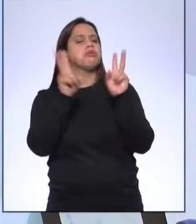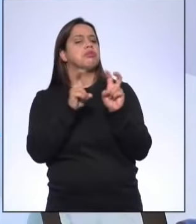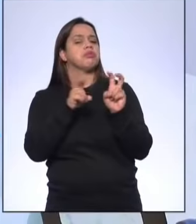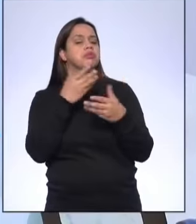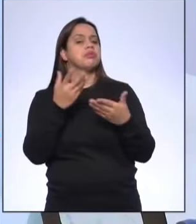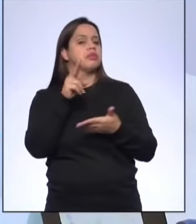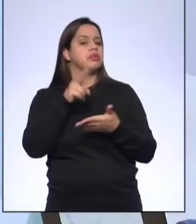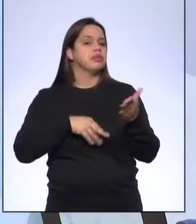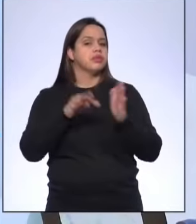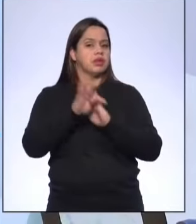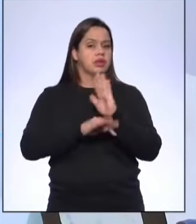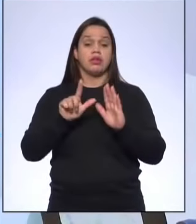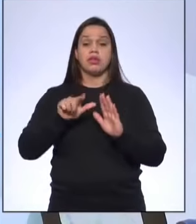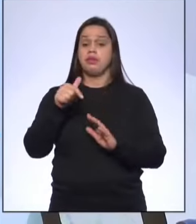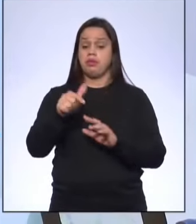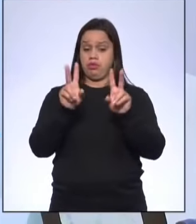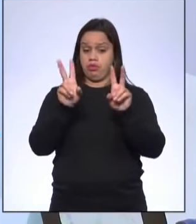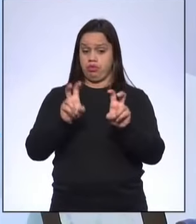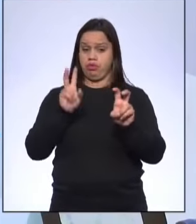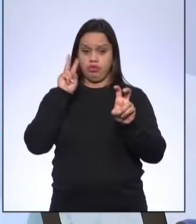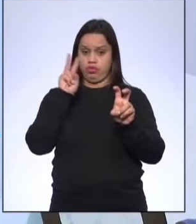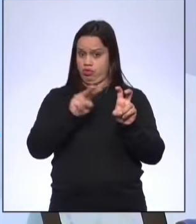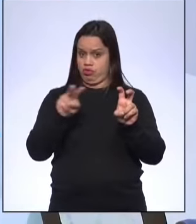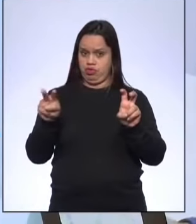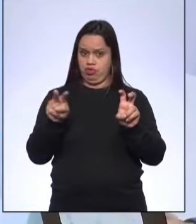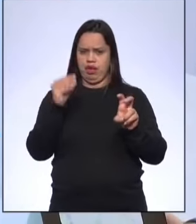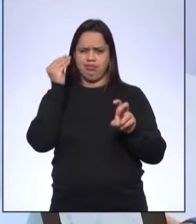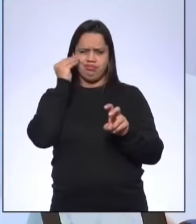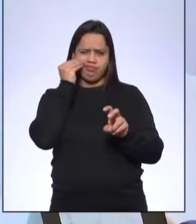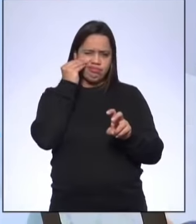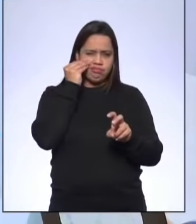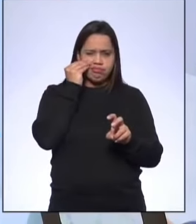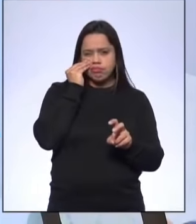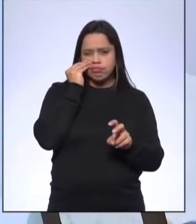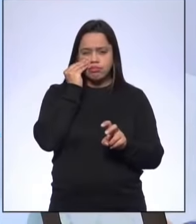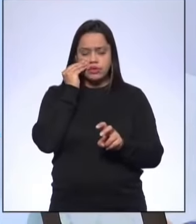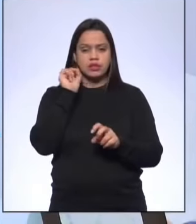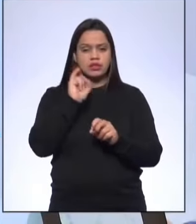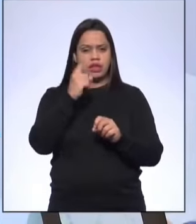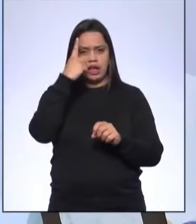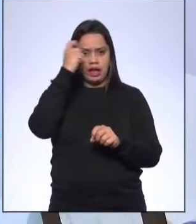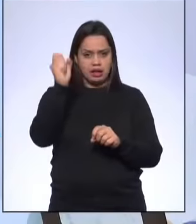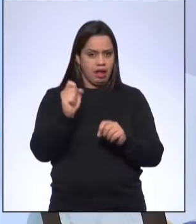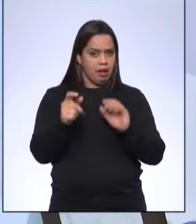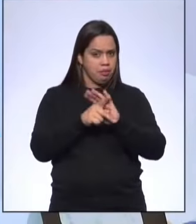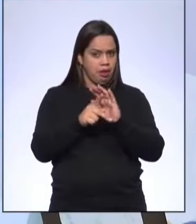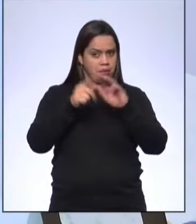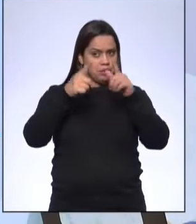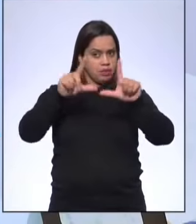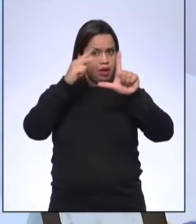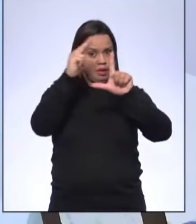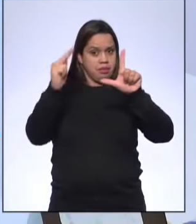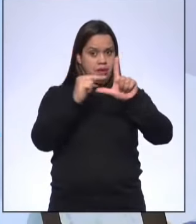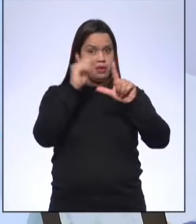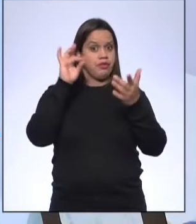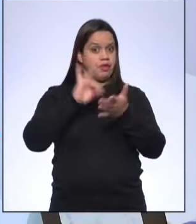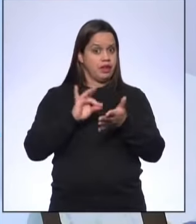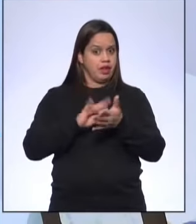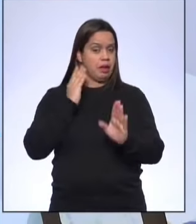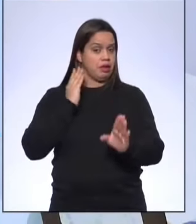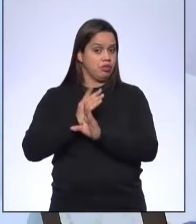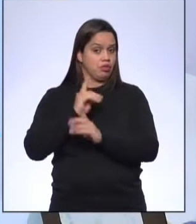que vai ser lido o texto depois você leu o título e você tenta verificar se aquela hipótese sua é verdadeira para você descobrir